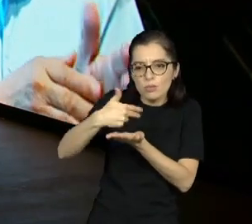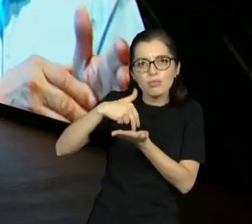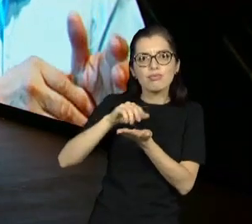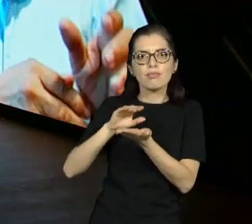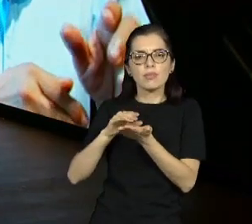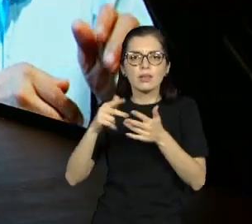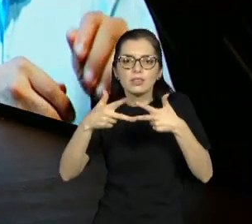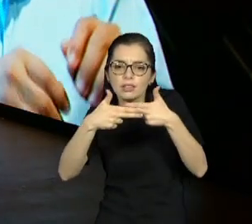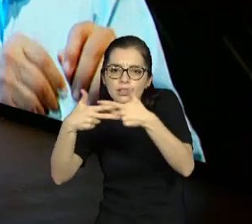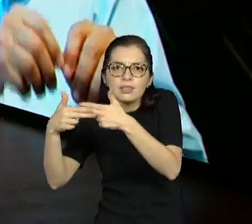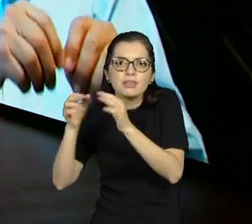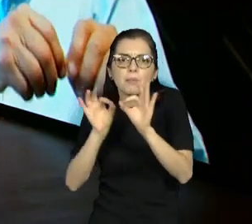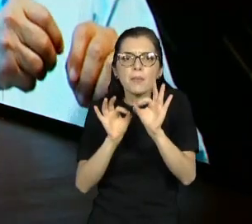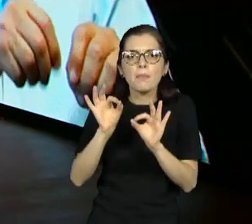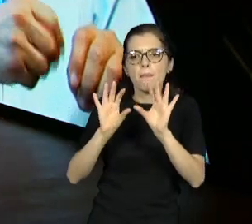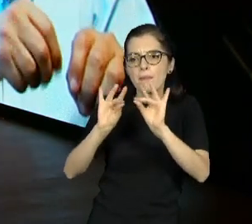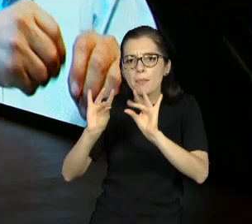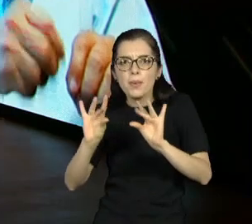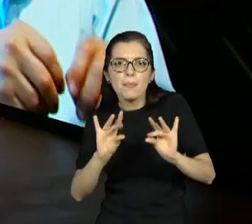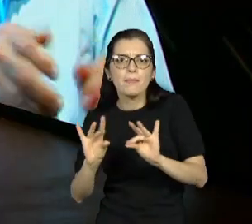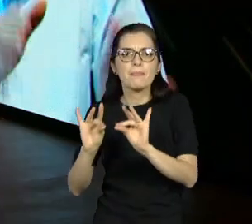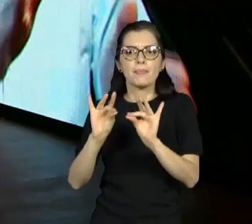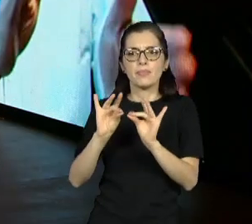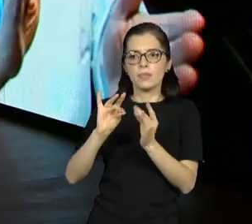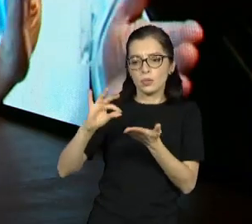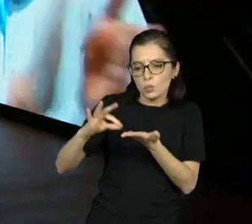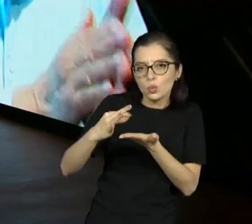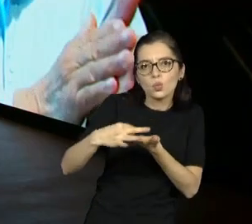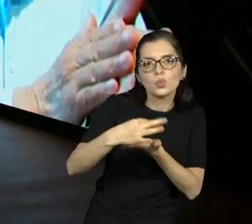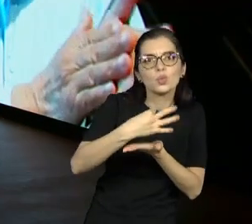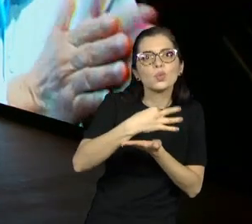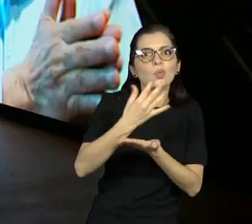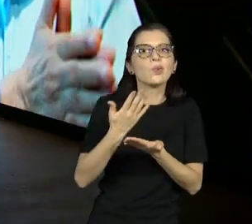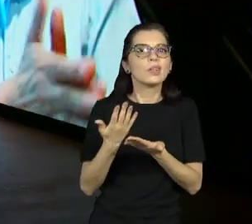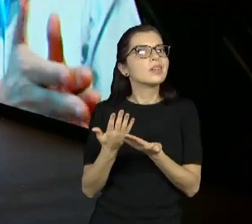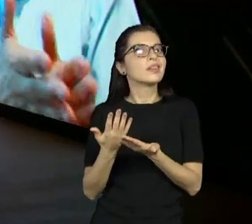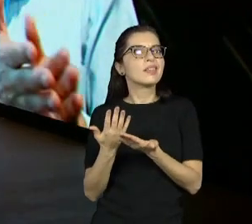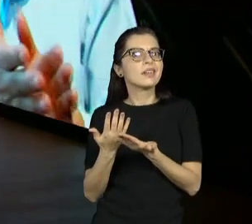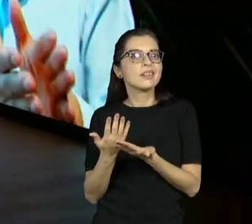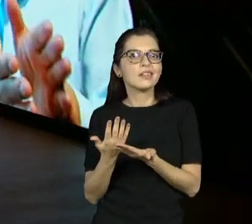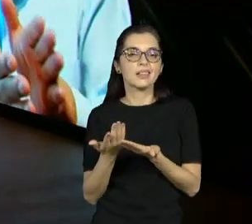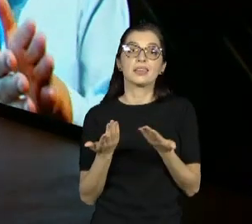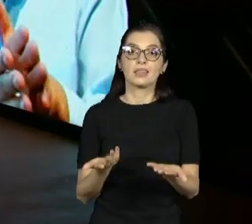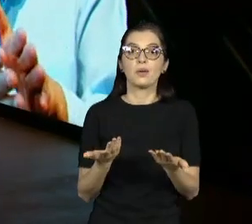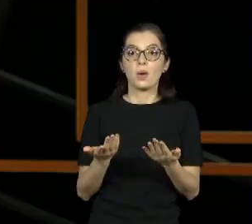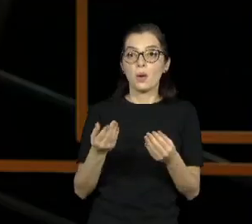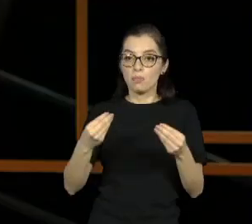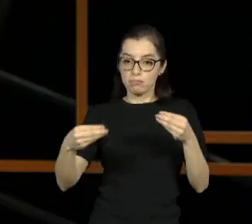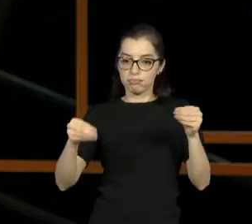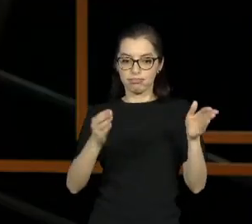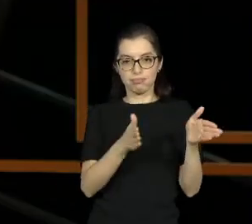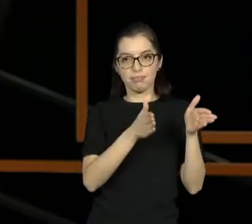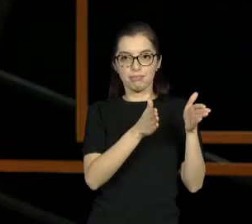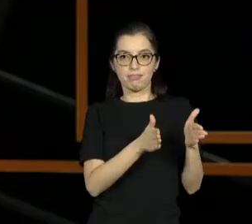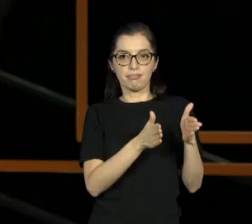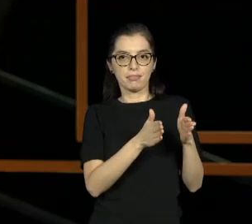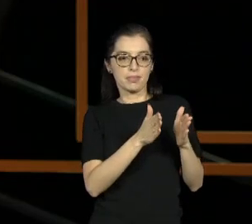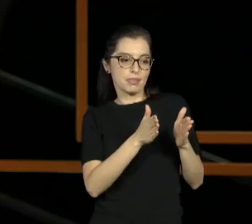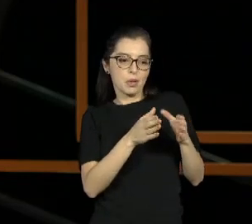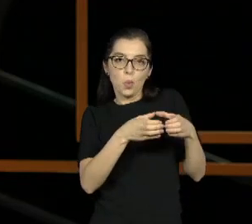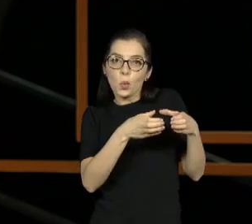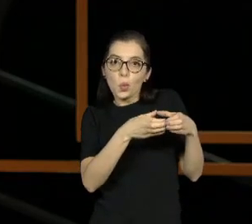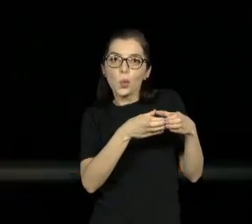juntando, depois eu costurava, botava uma capa de cartolina para eu ter o álbum do espírito